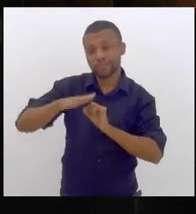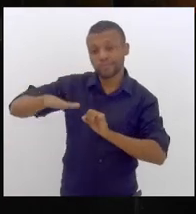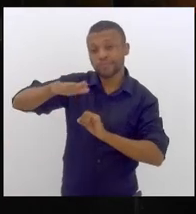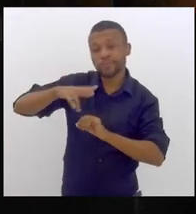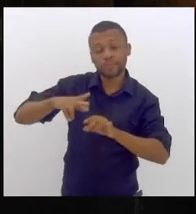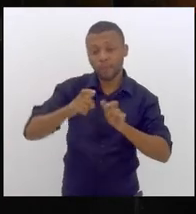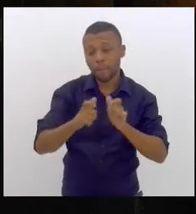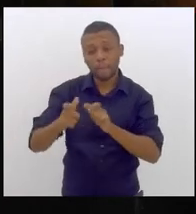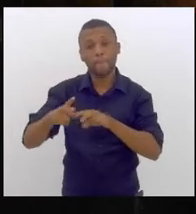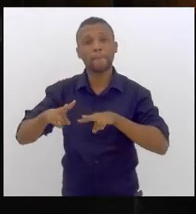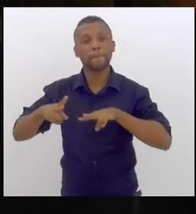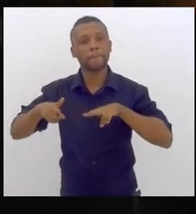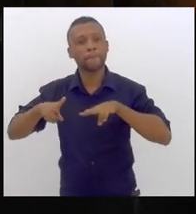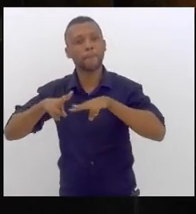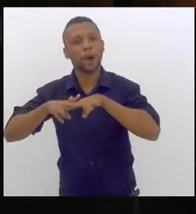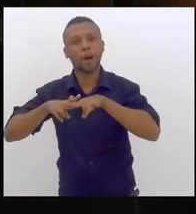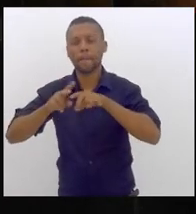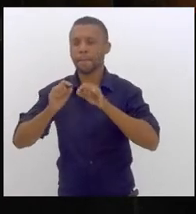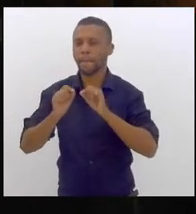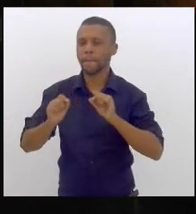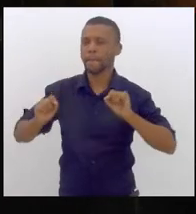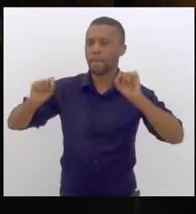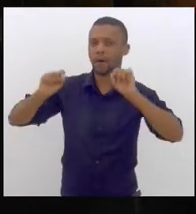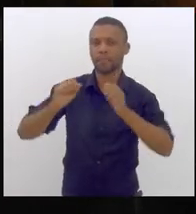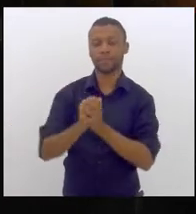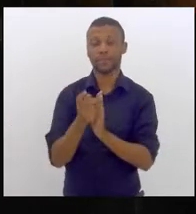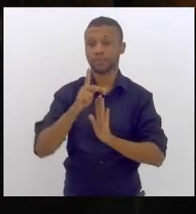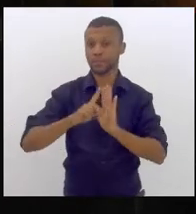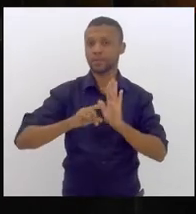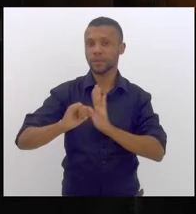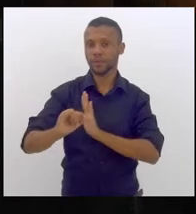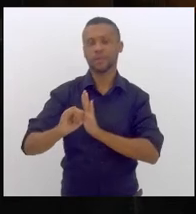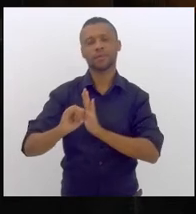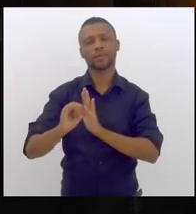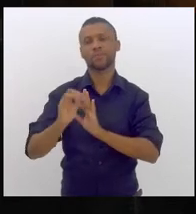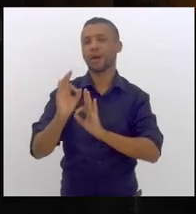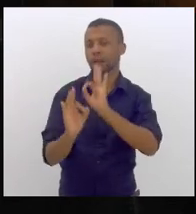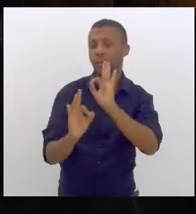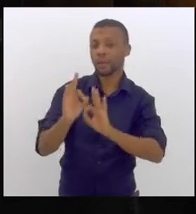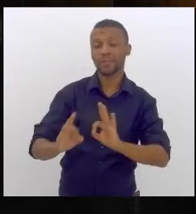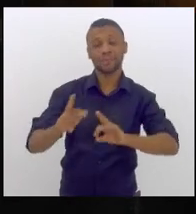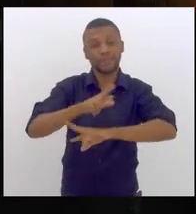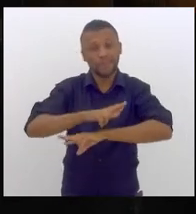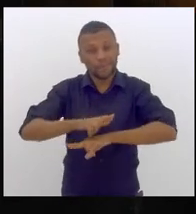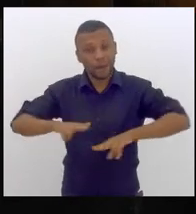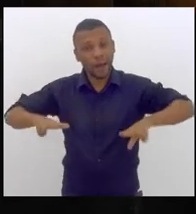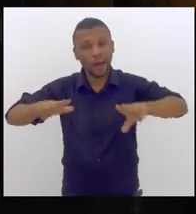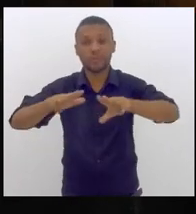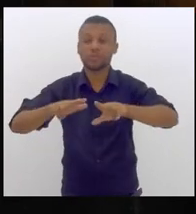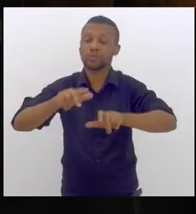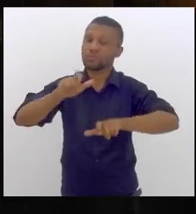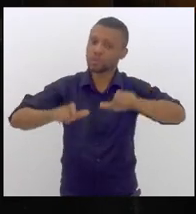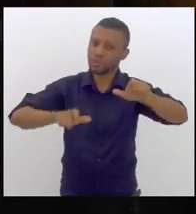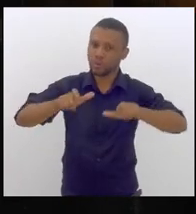construído a muitas mãos, em especial com professores que hoje adentram o sistema de privação